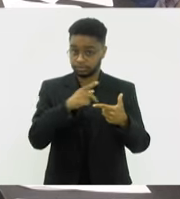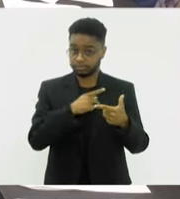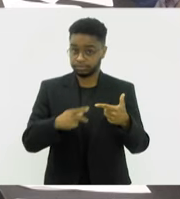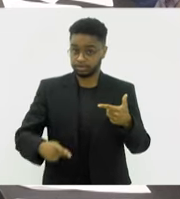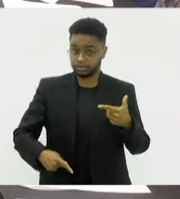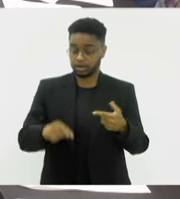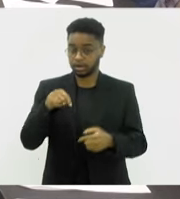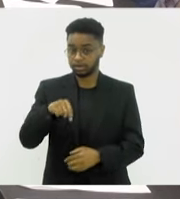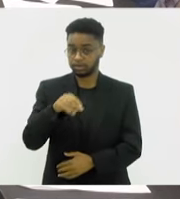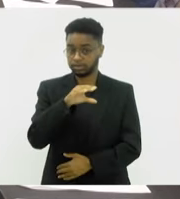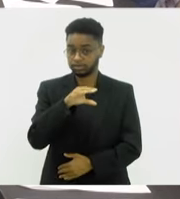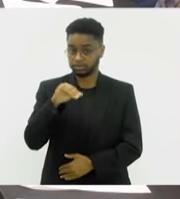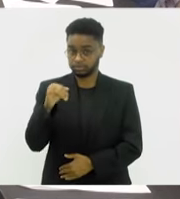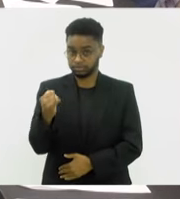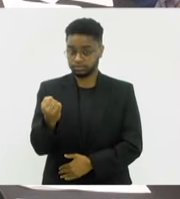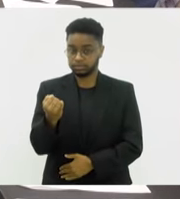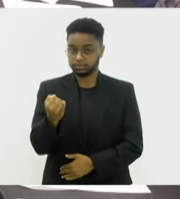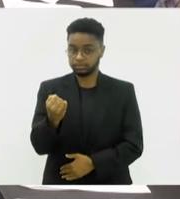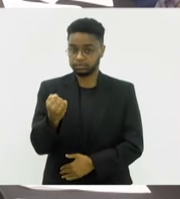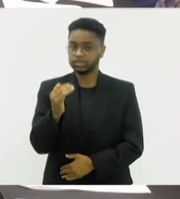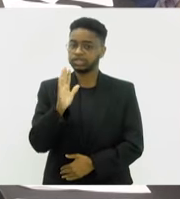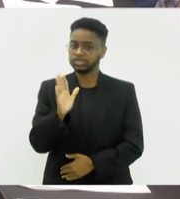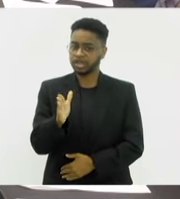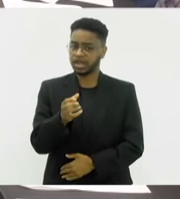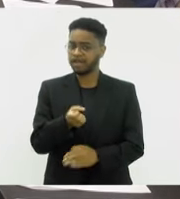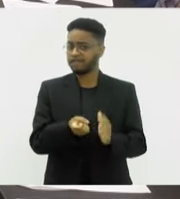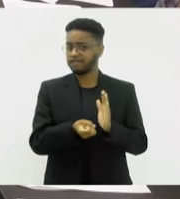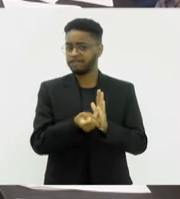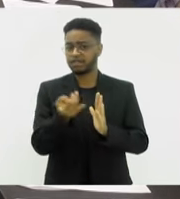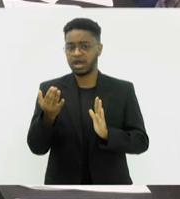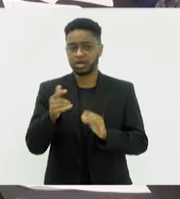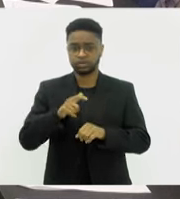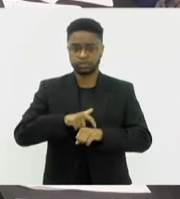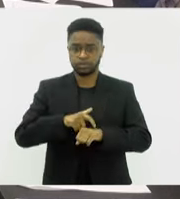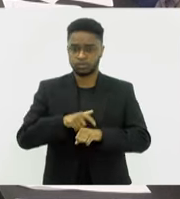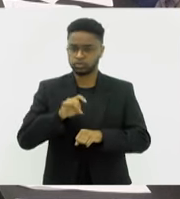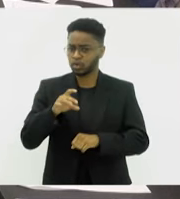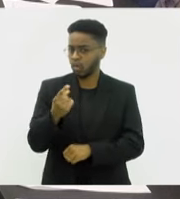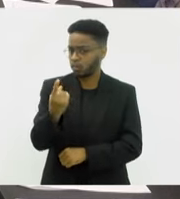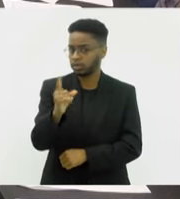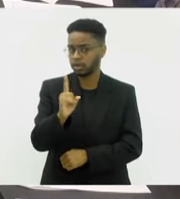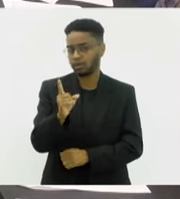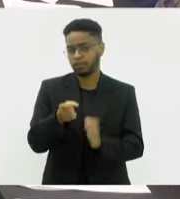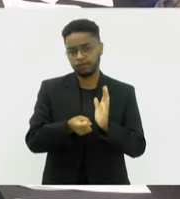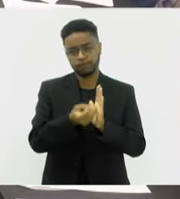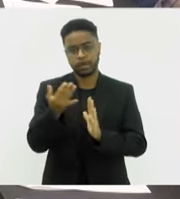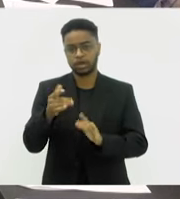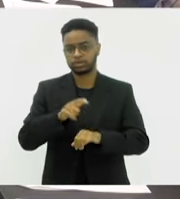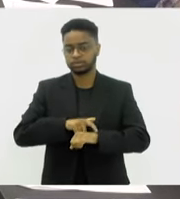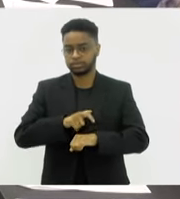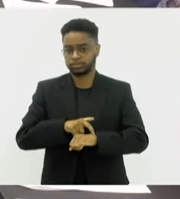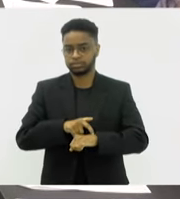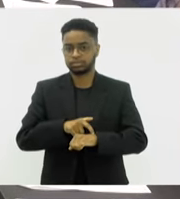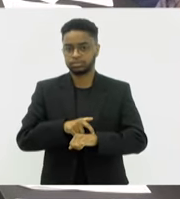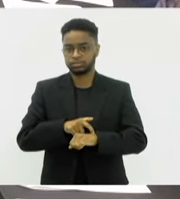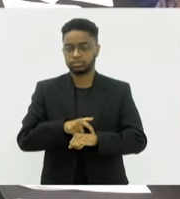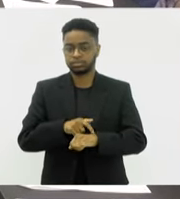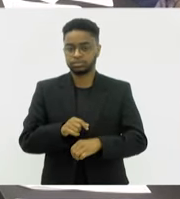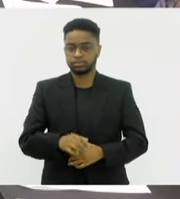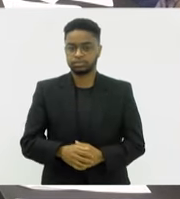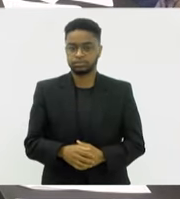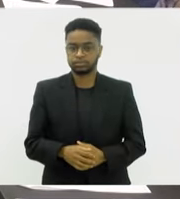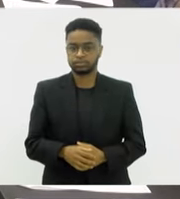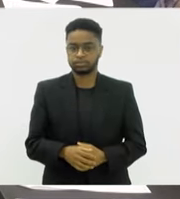CCJ, por diversas vezes, não foi uma, não, diversas vezes,